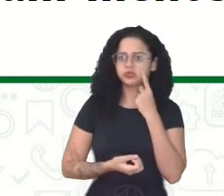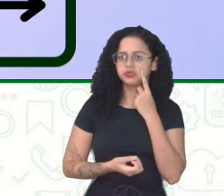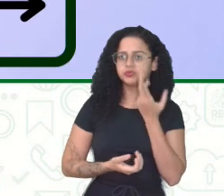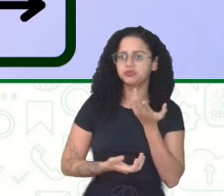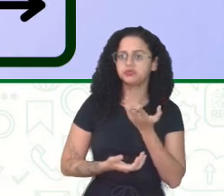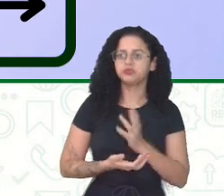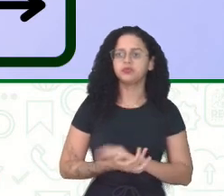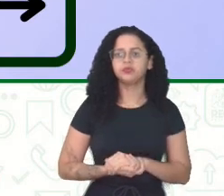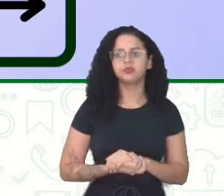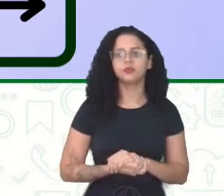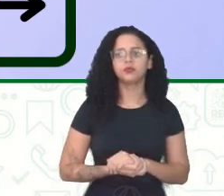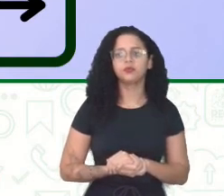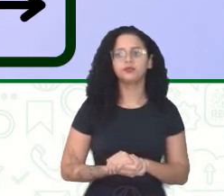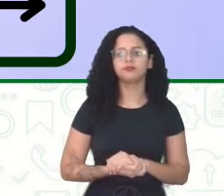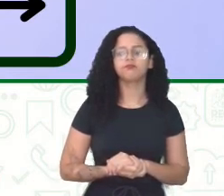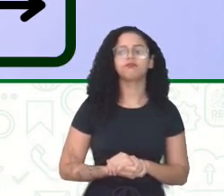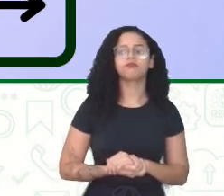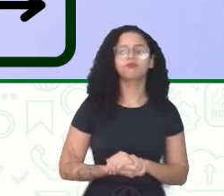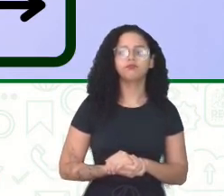se foi?